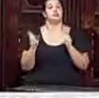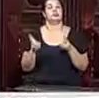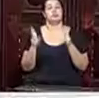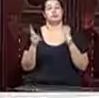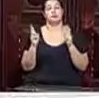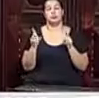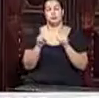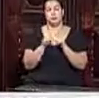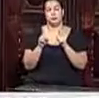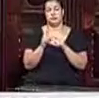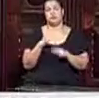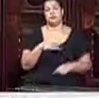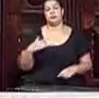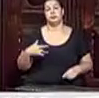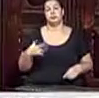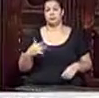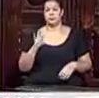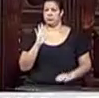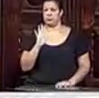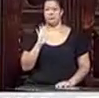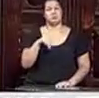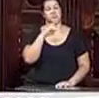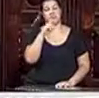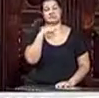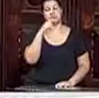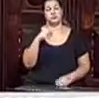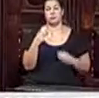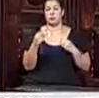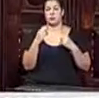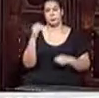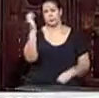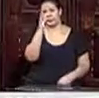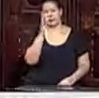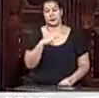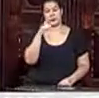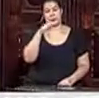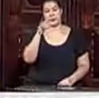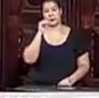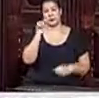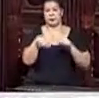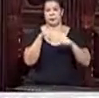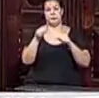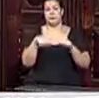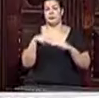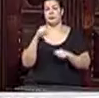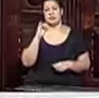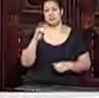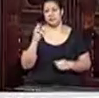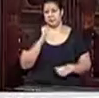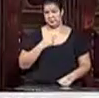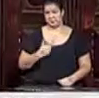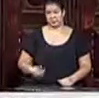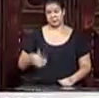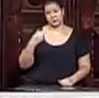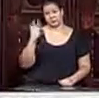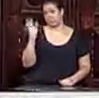e sadias. Não tem saída para o Brasil com determinadas unidades